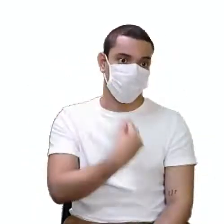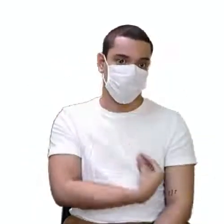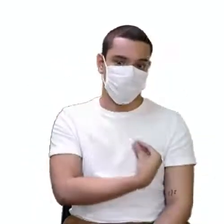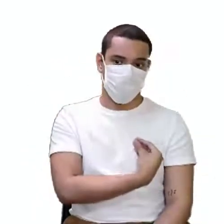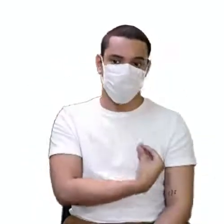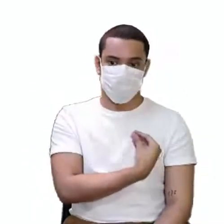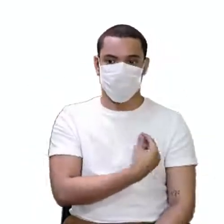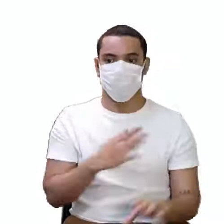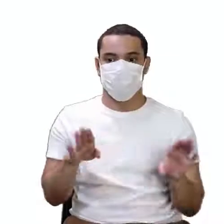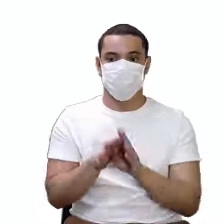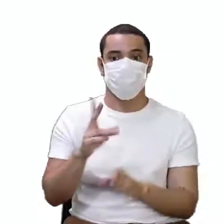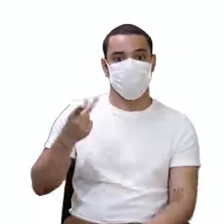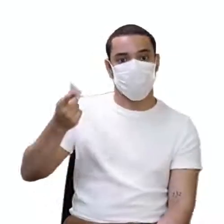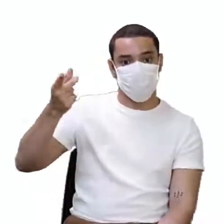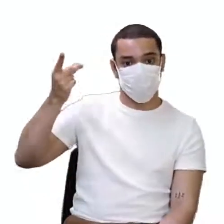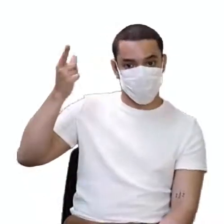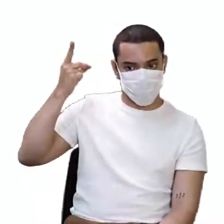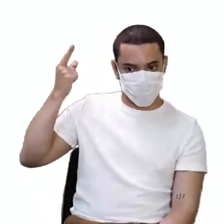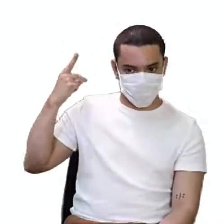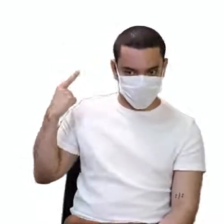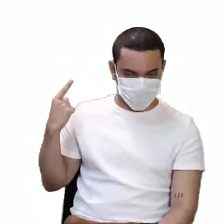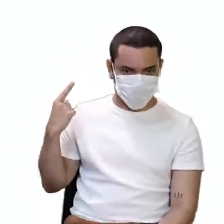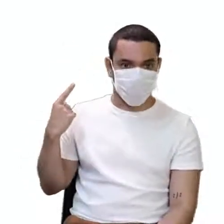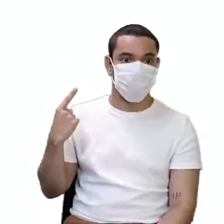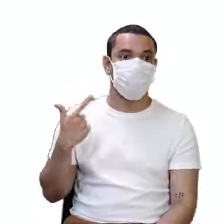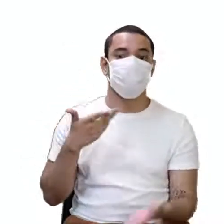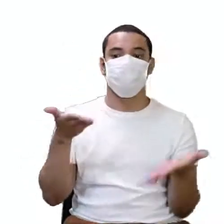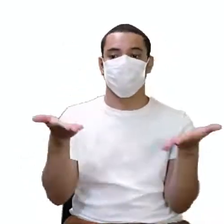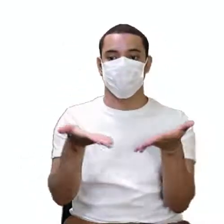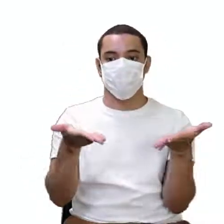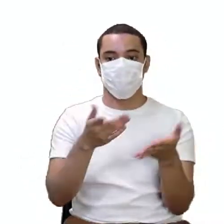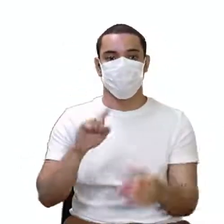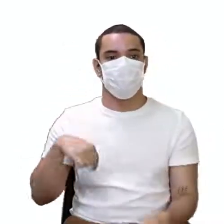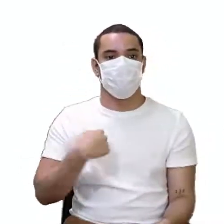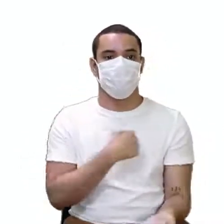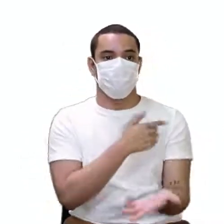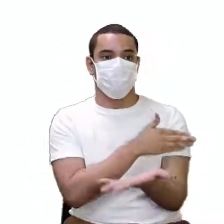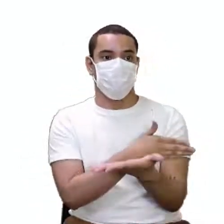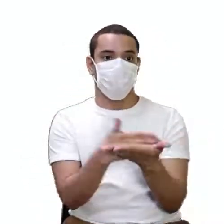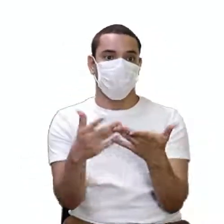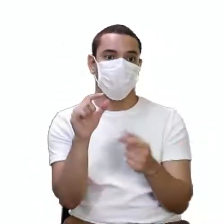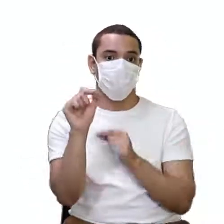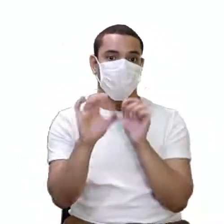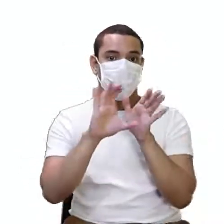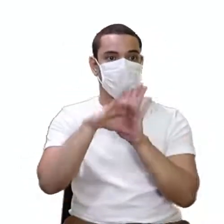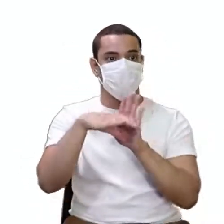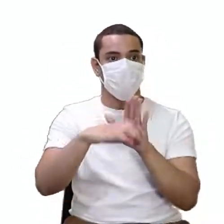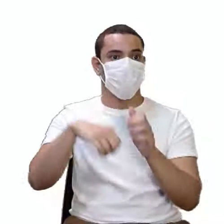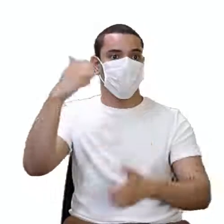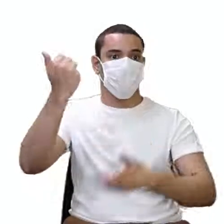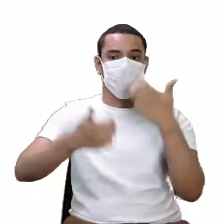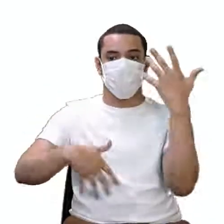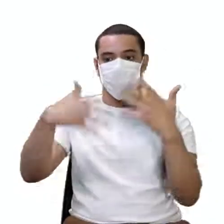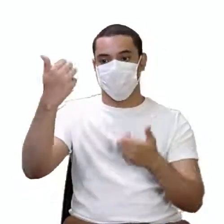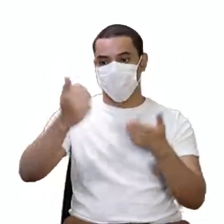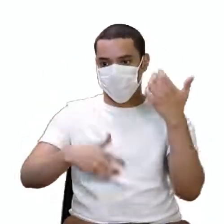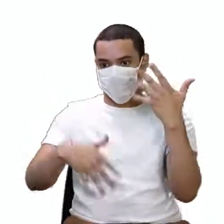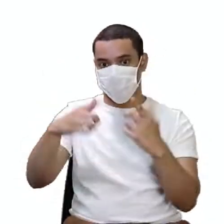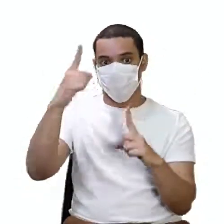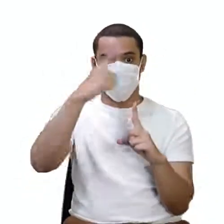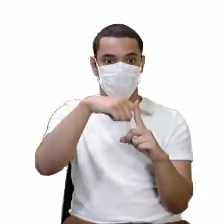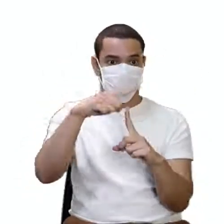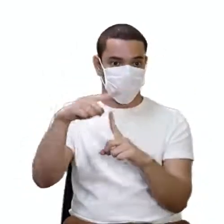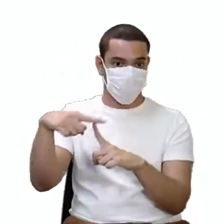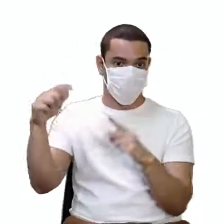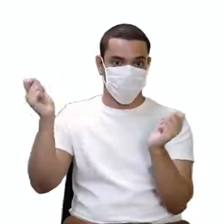atuais e espécies antigas, tá bom? E agora a gente vai começar a conceituar esses tipos que vão